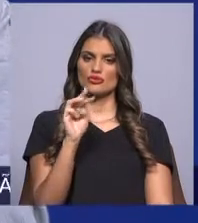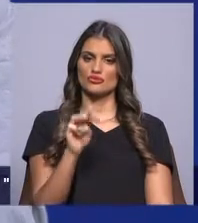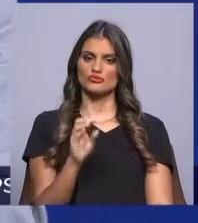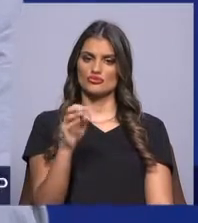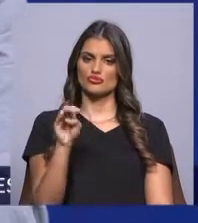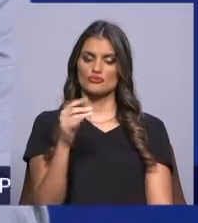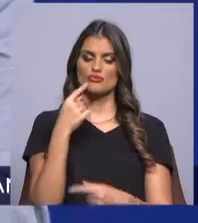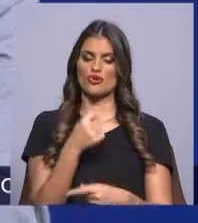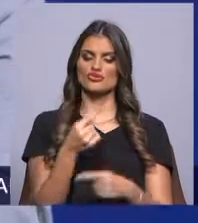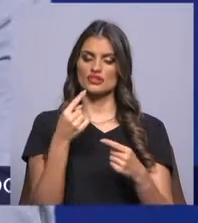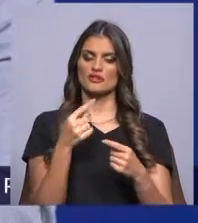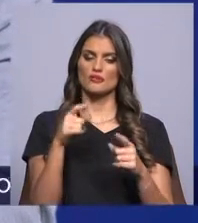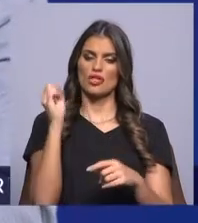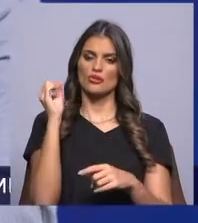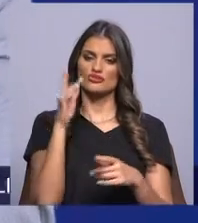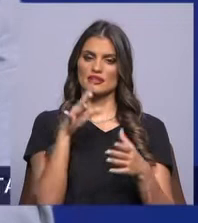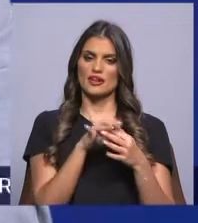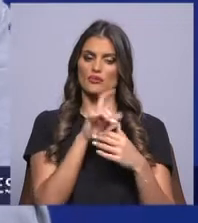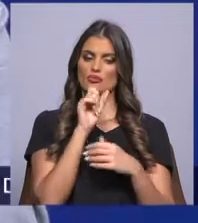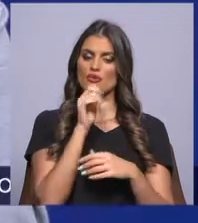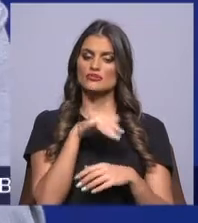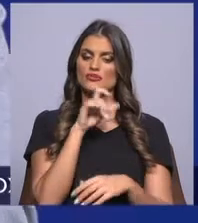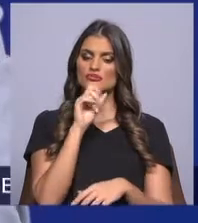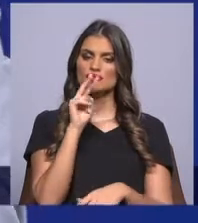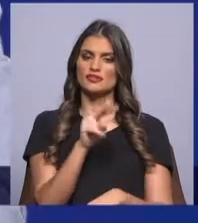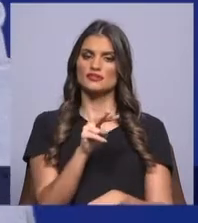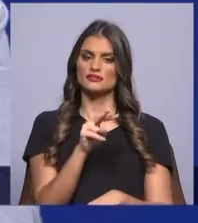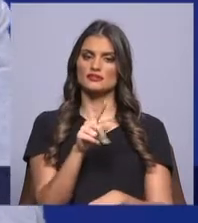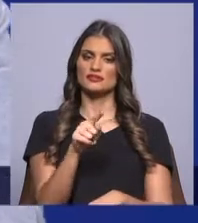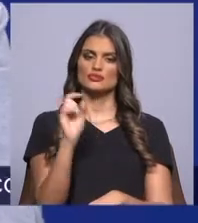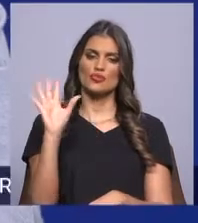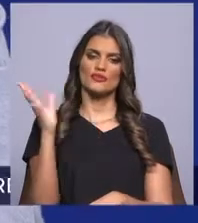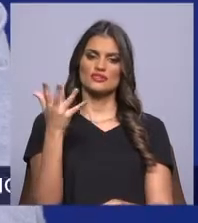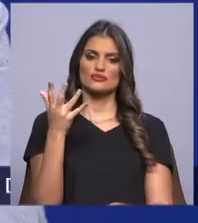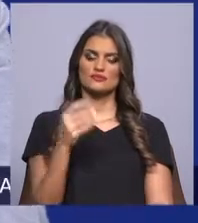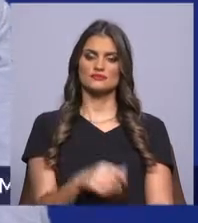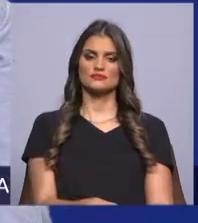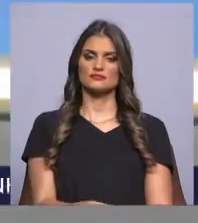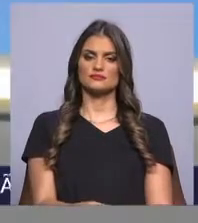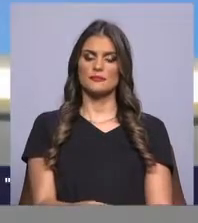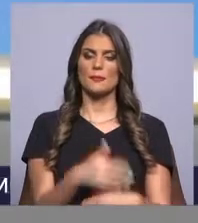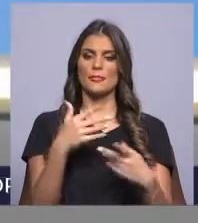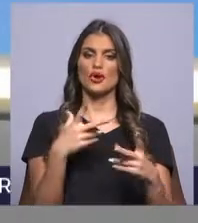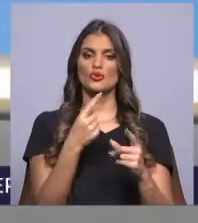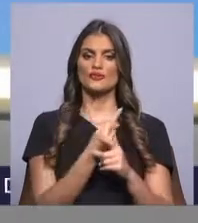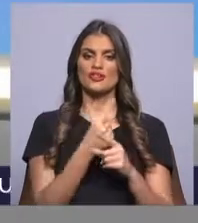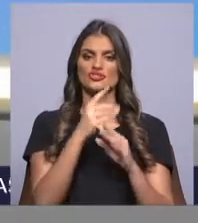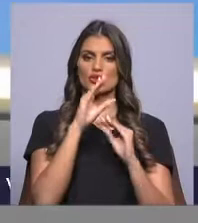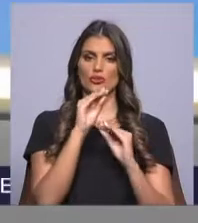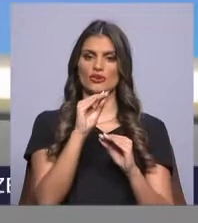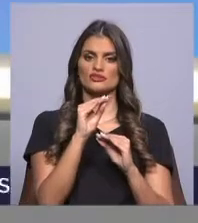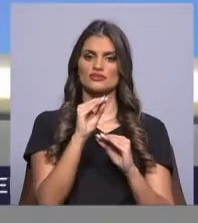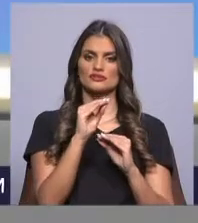aqui uma luz sobre onde podemos encontrar mais antimatéria no universo. E temos agora novidades da Lua que nos chegam